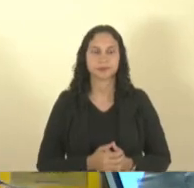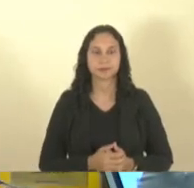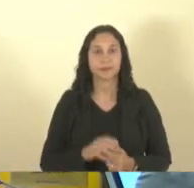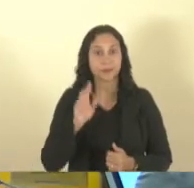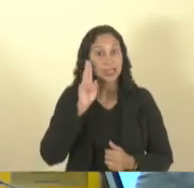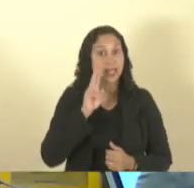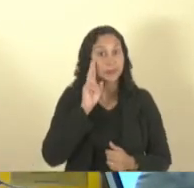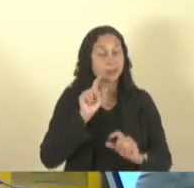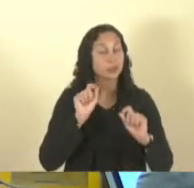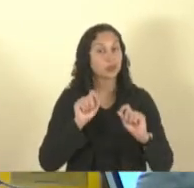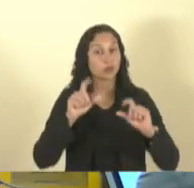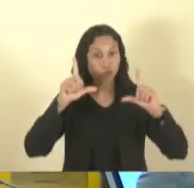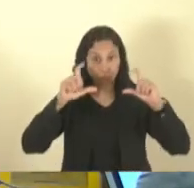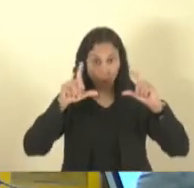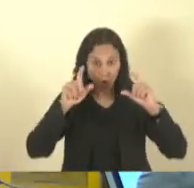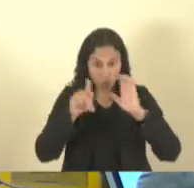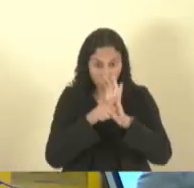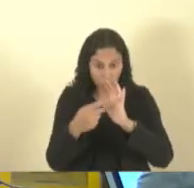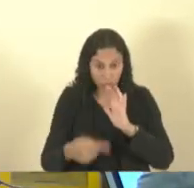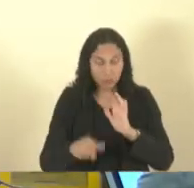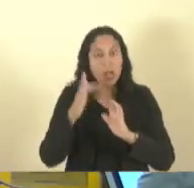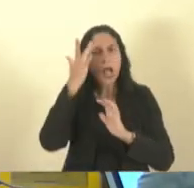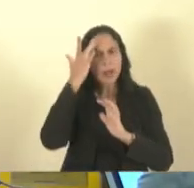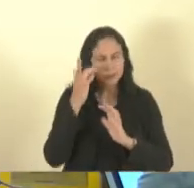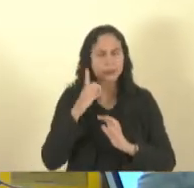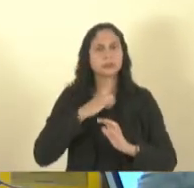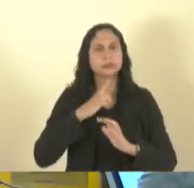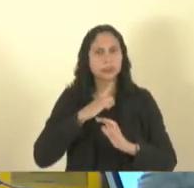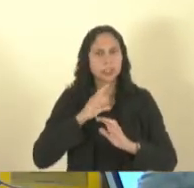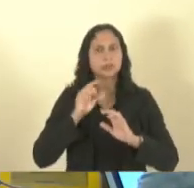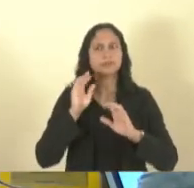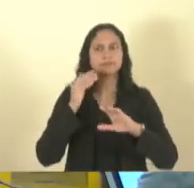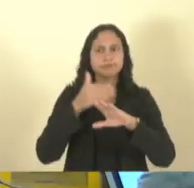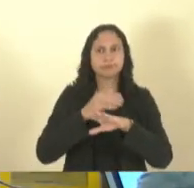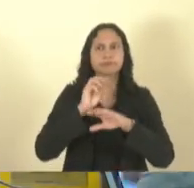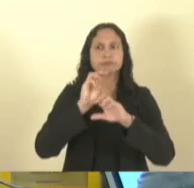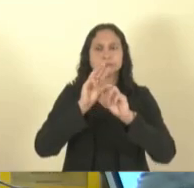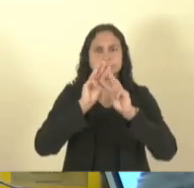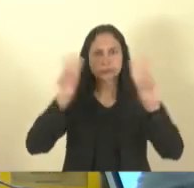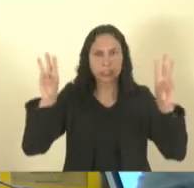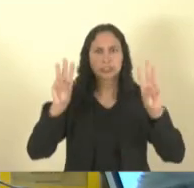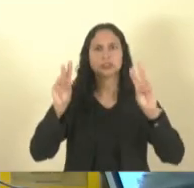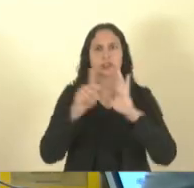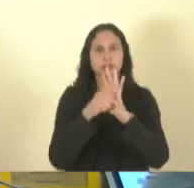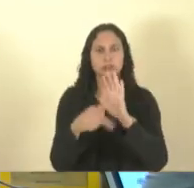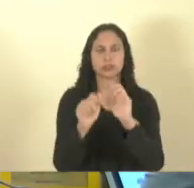Lembramos que as fotos deste evento estarão disponíveis amanhã no site da Assembleia Legislativa.